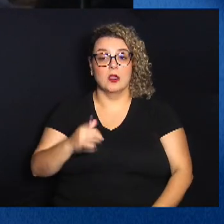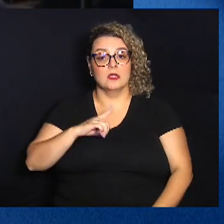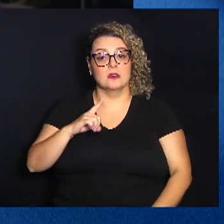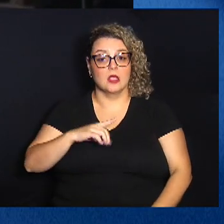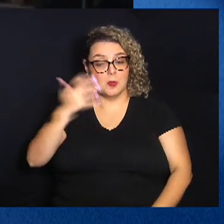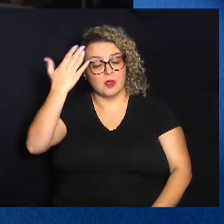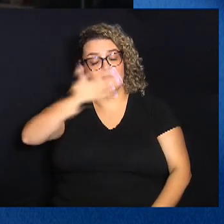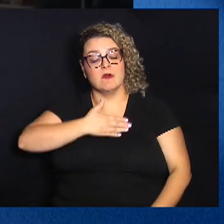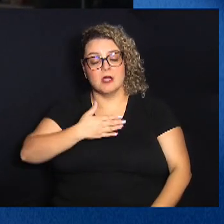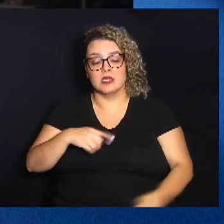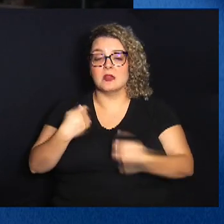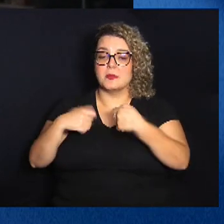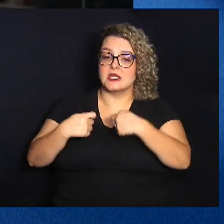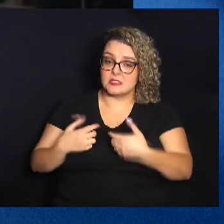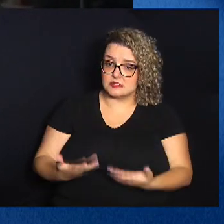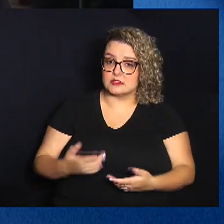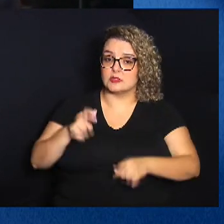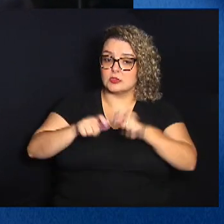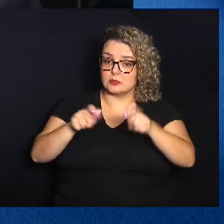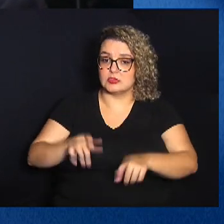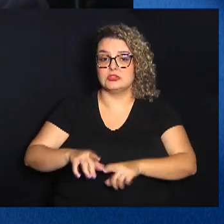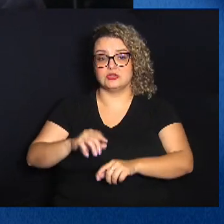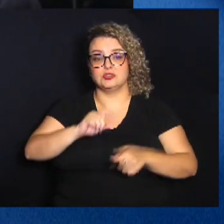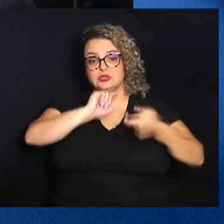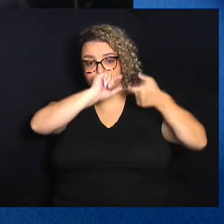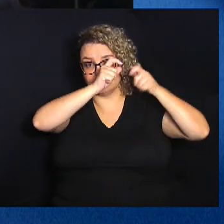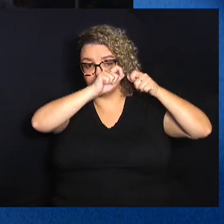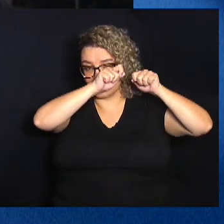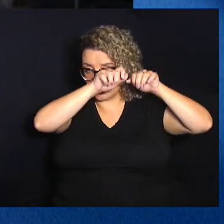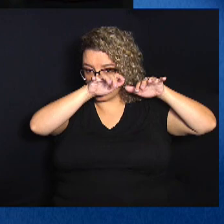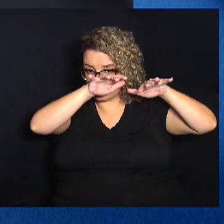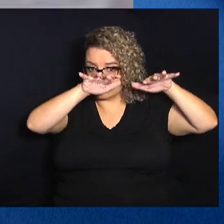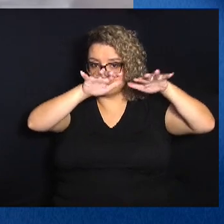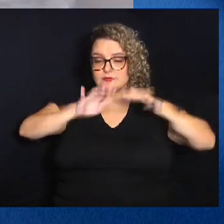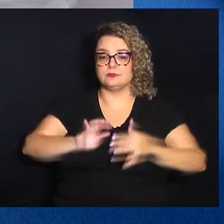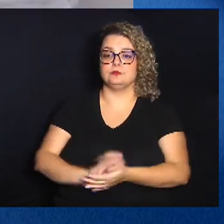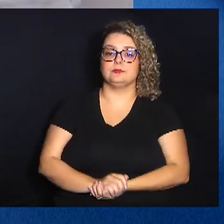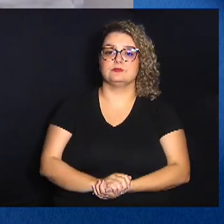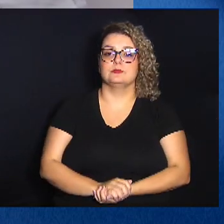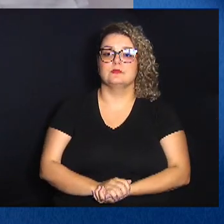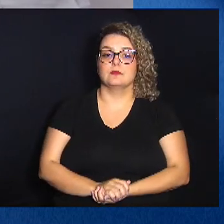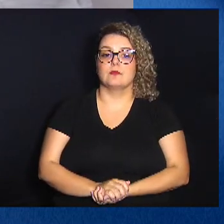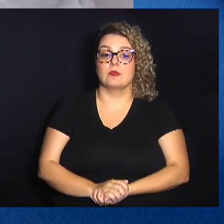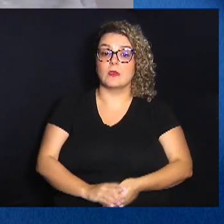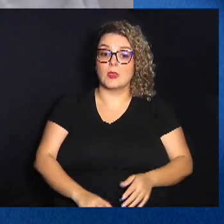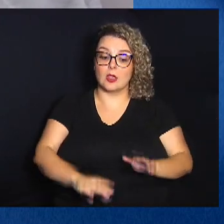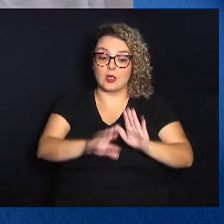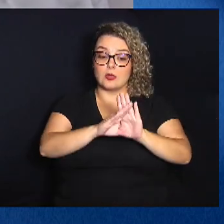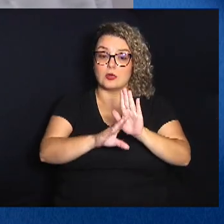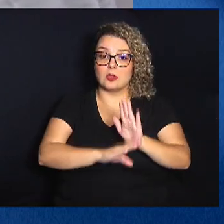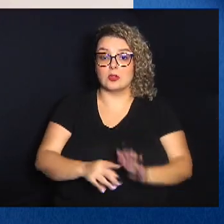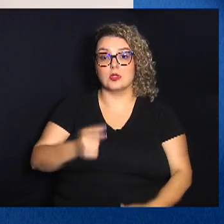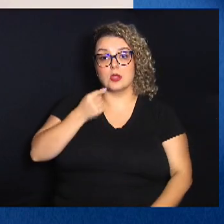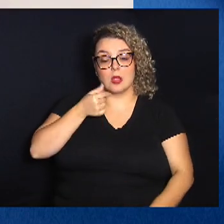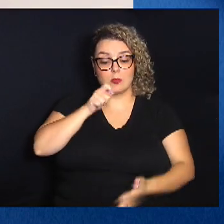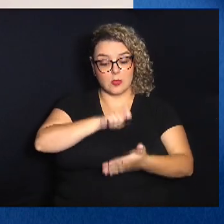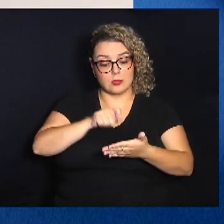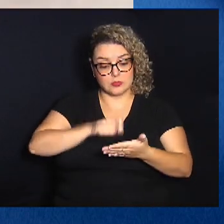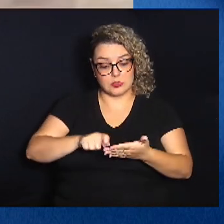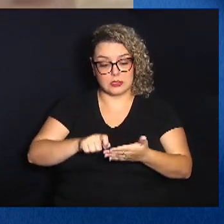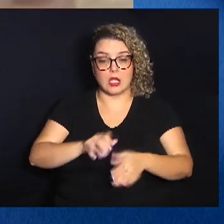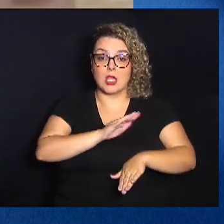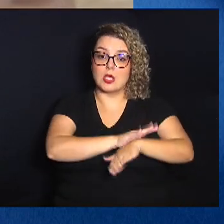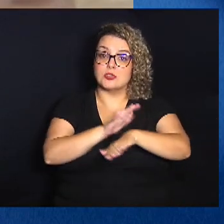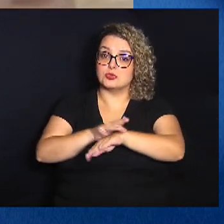comprovada necessidade a pessoa com transtorno do espectro autista. E o quadro Na Ponta do Lápis ajuda